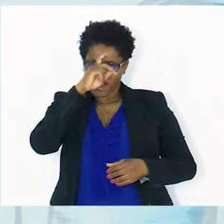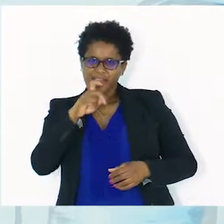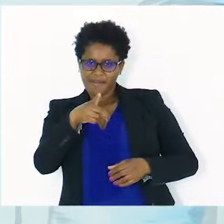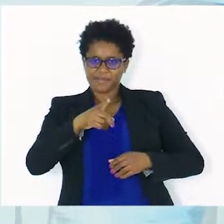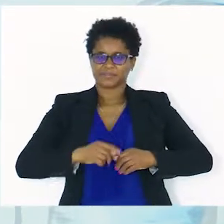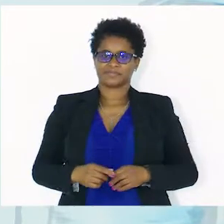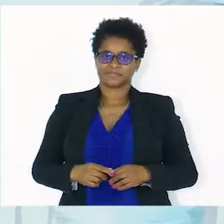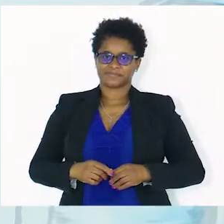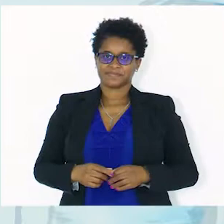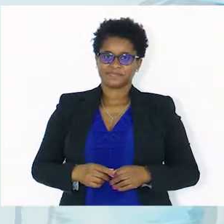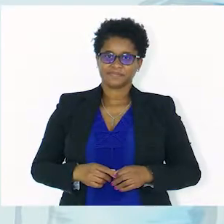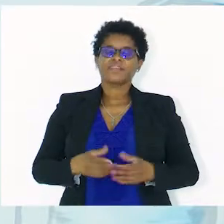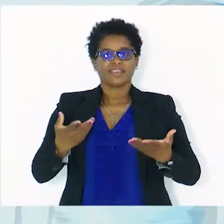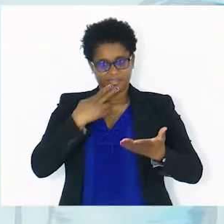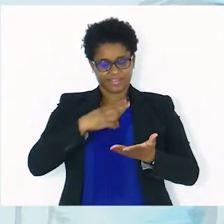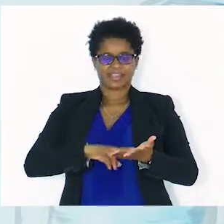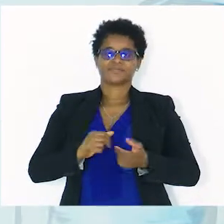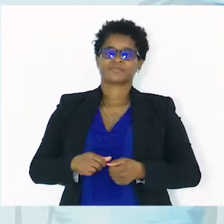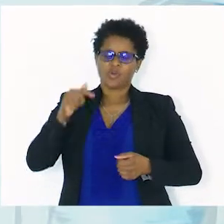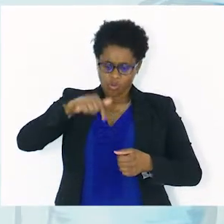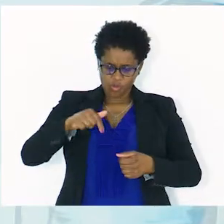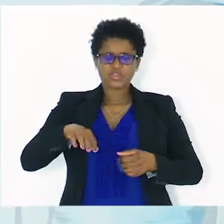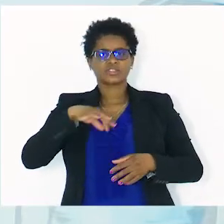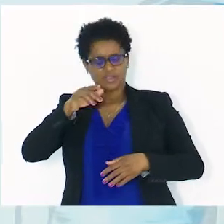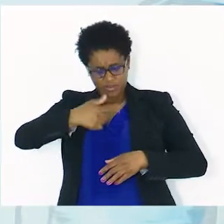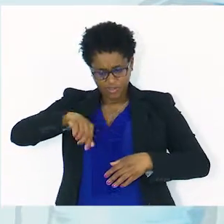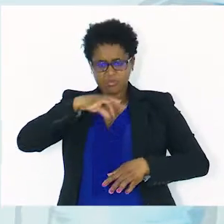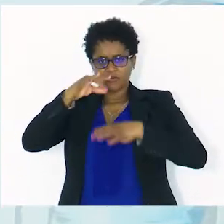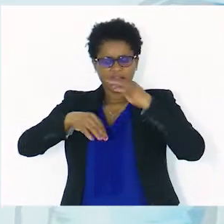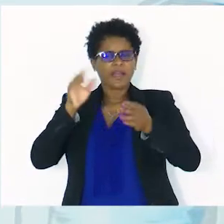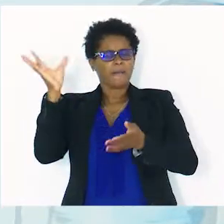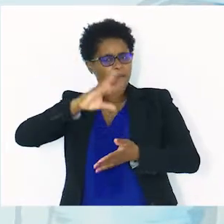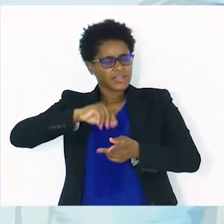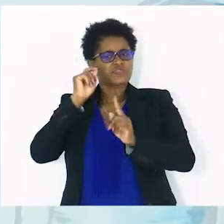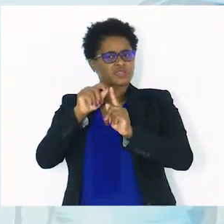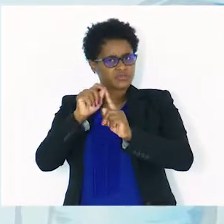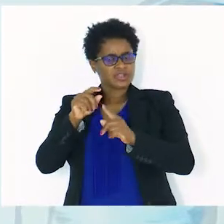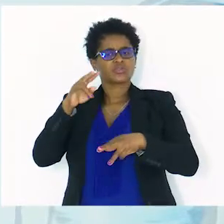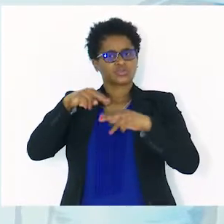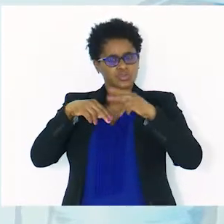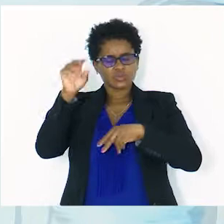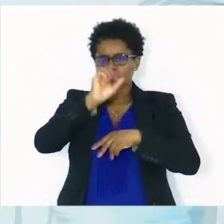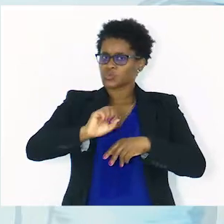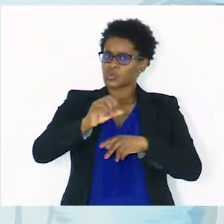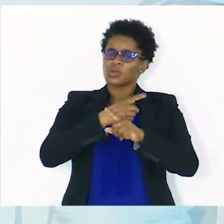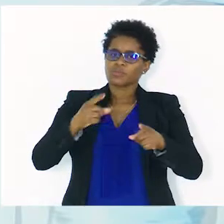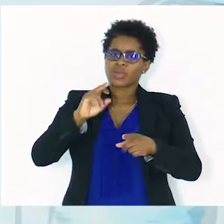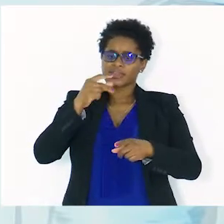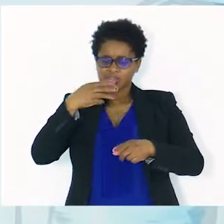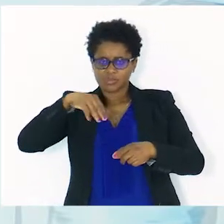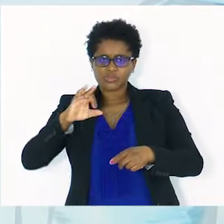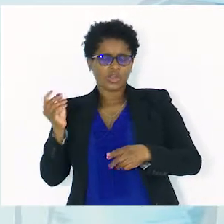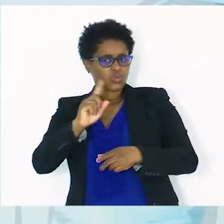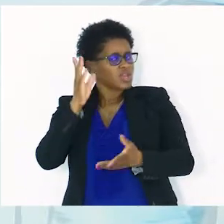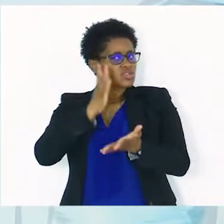Recordam? Exatamente. Então, hoje vamos falar mais especificamente sobre a sua composição, porque a atmosfera não é